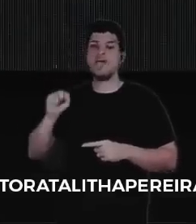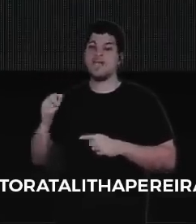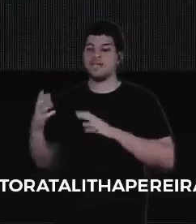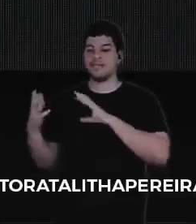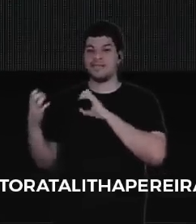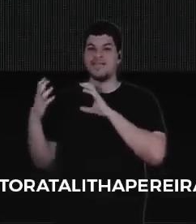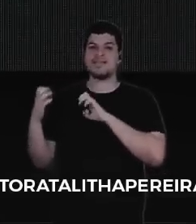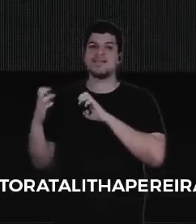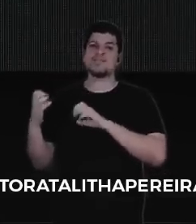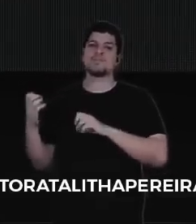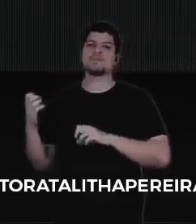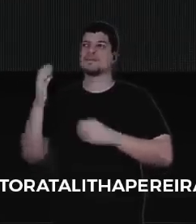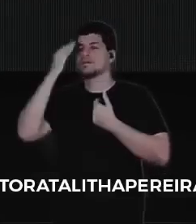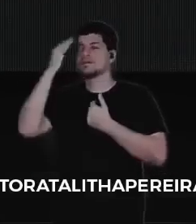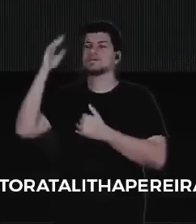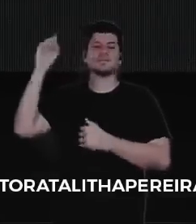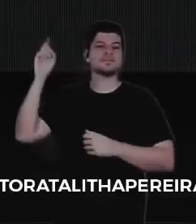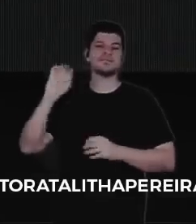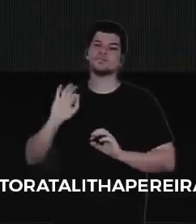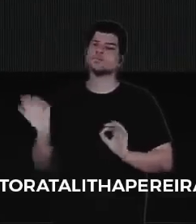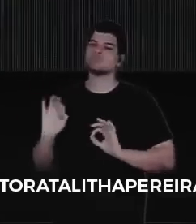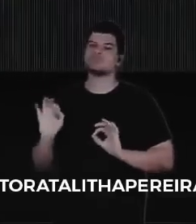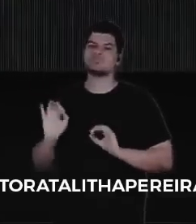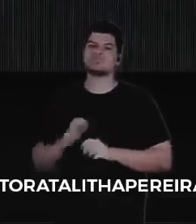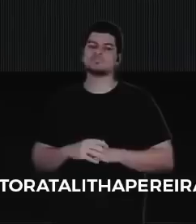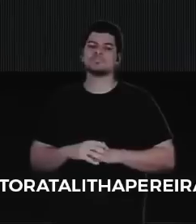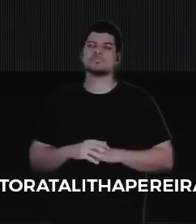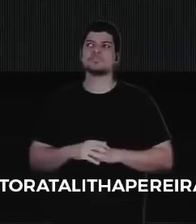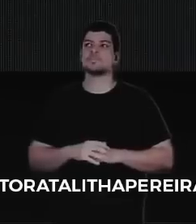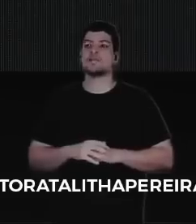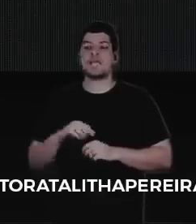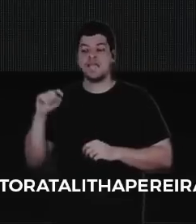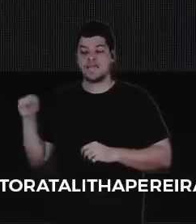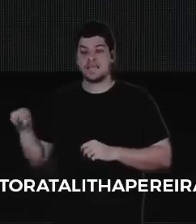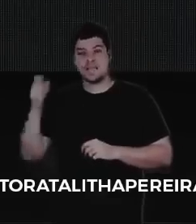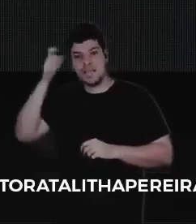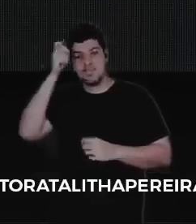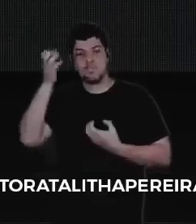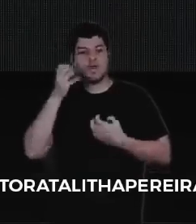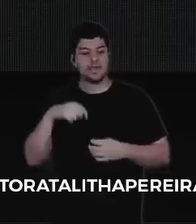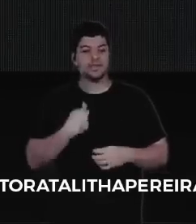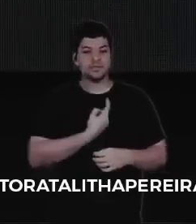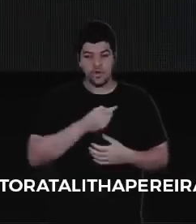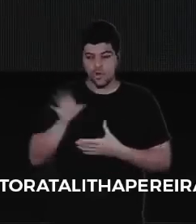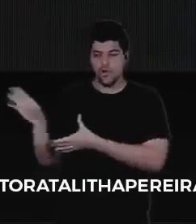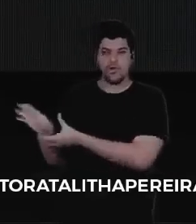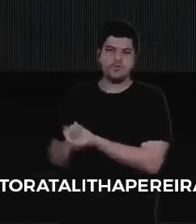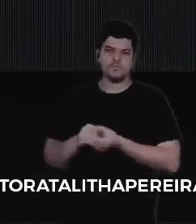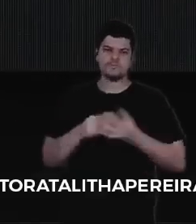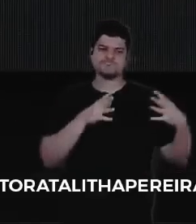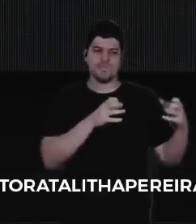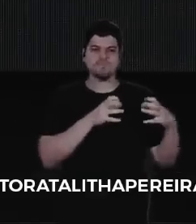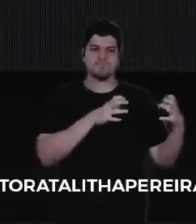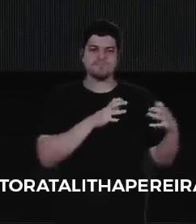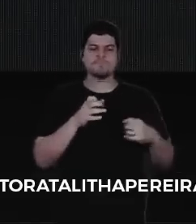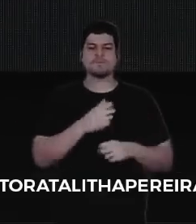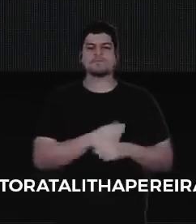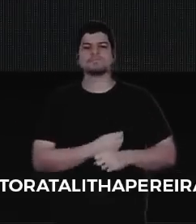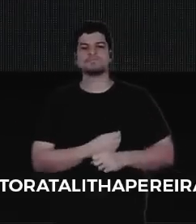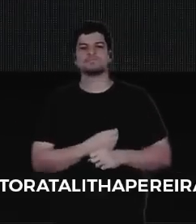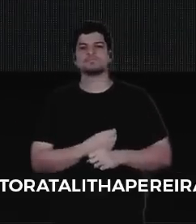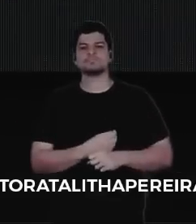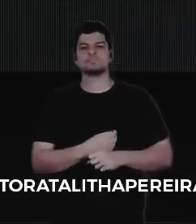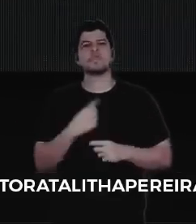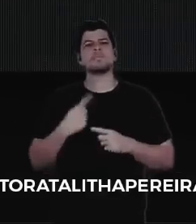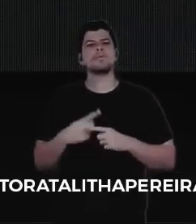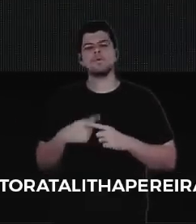Deus quer que você se torne um murmurador. E sabe por que o diabo faz isso? Pega essa. Porque